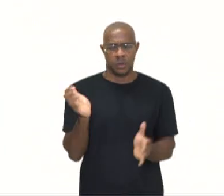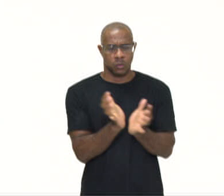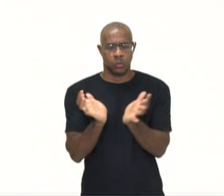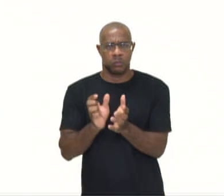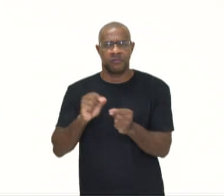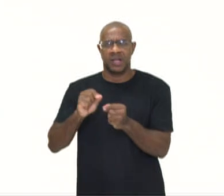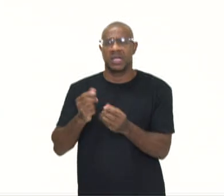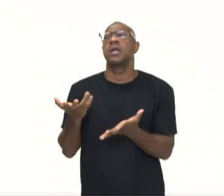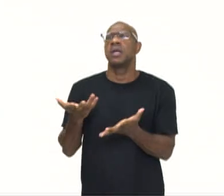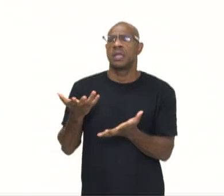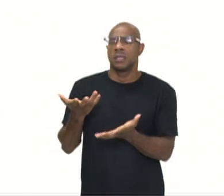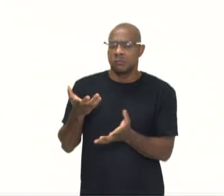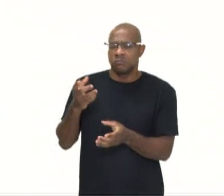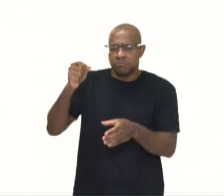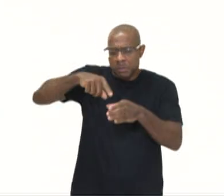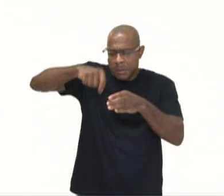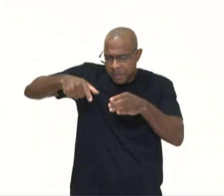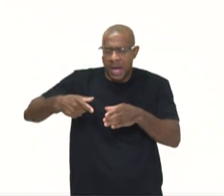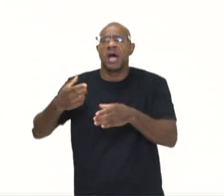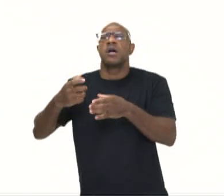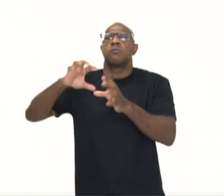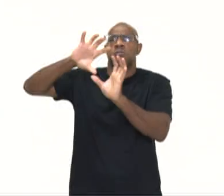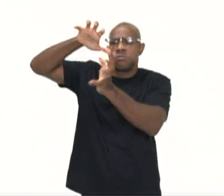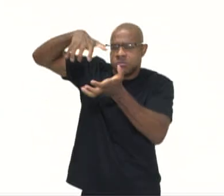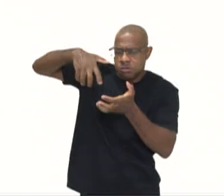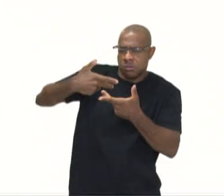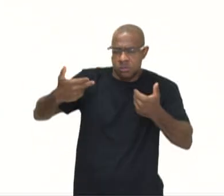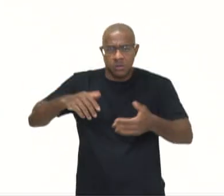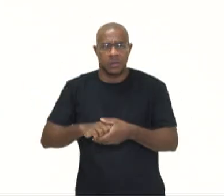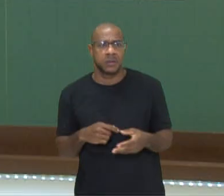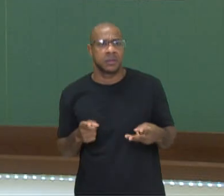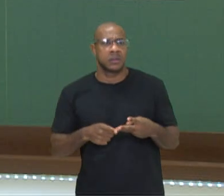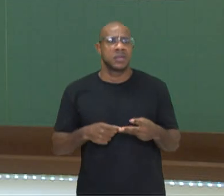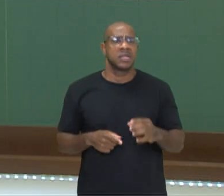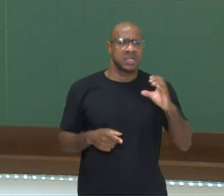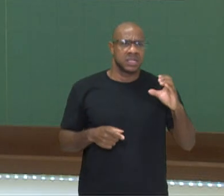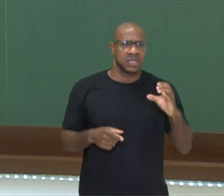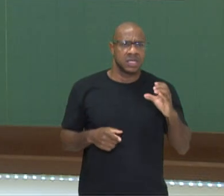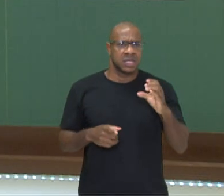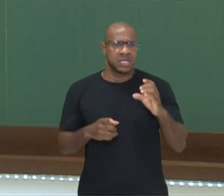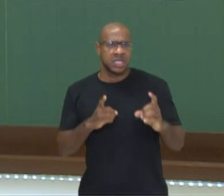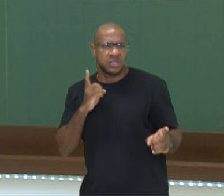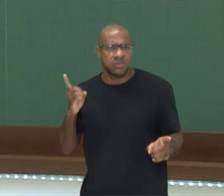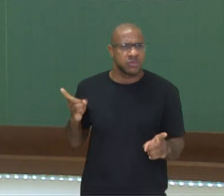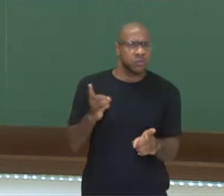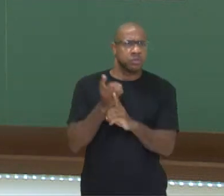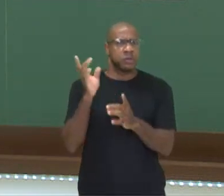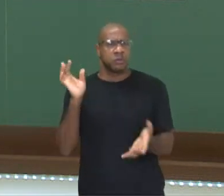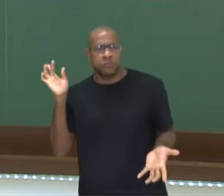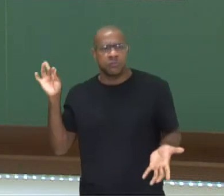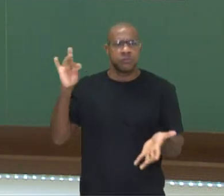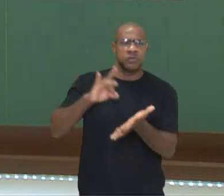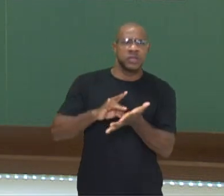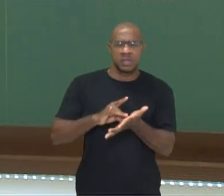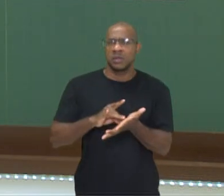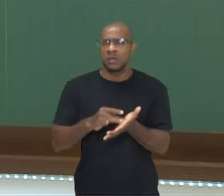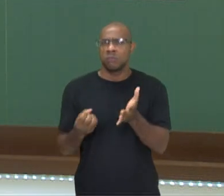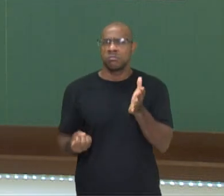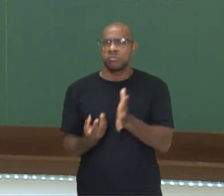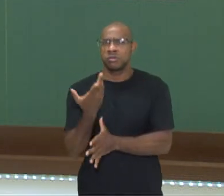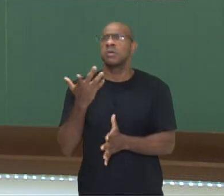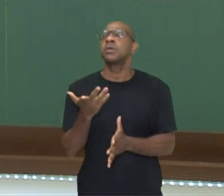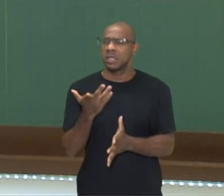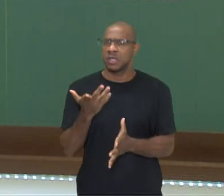C, descobriu-se finalmente a verdadeira origem do chocolate? Qual que você acha? Professora, mas eu acho que tudo